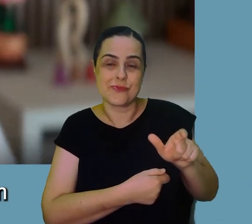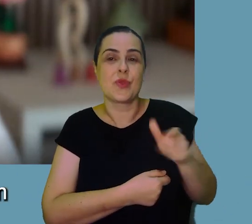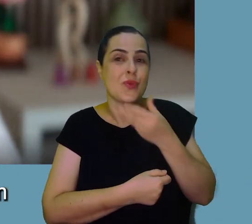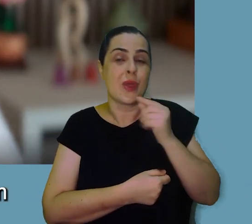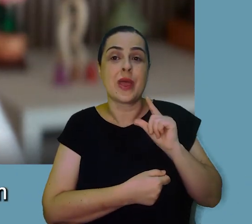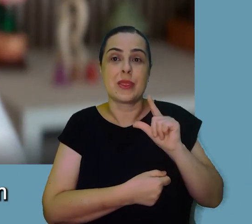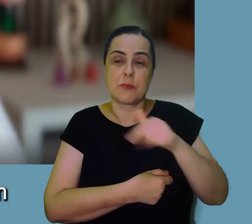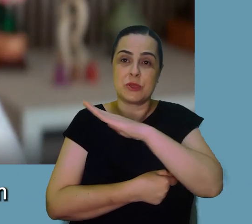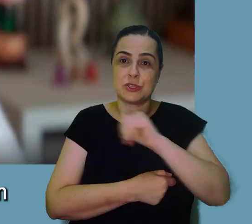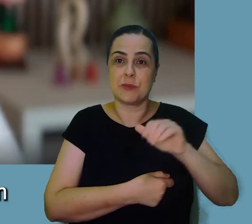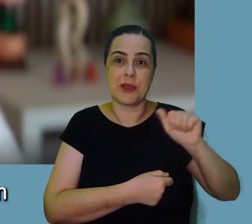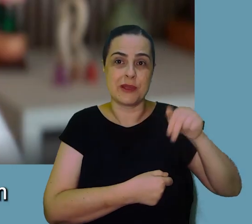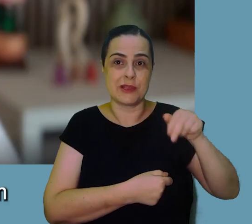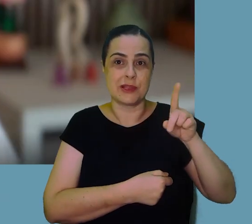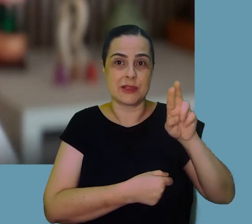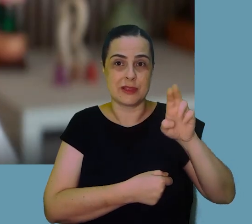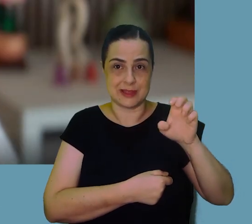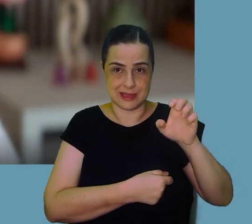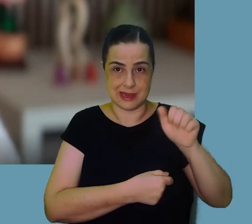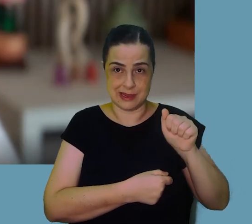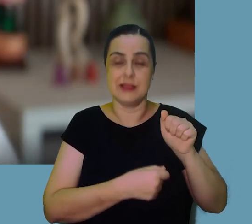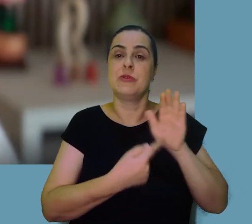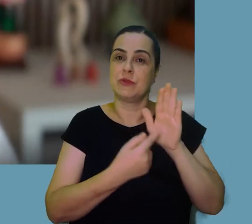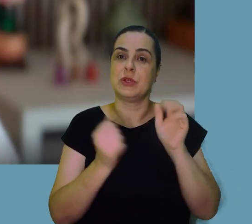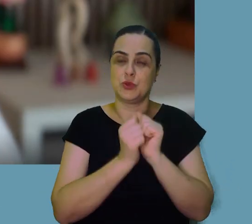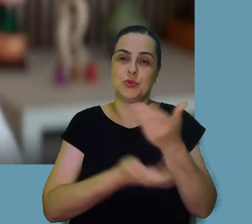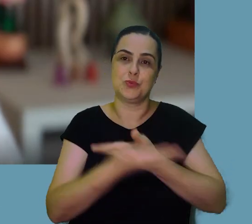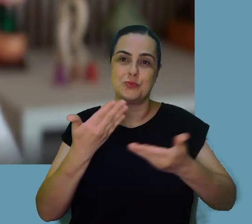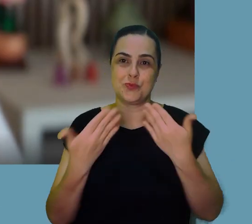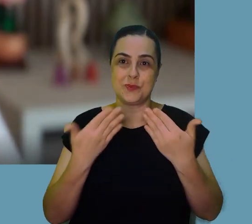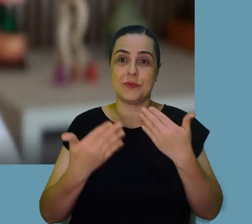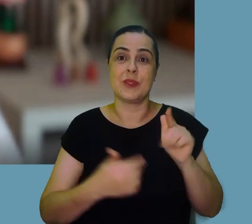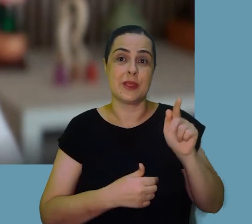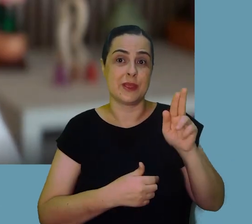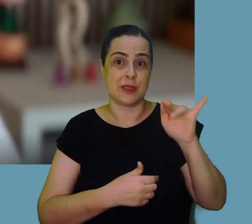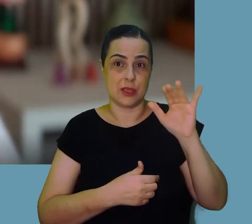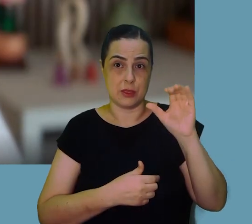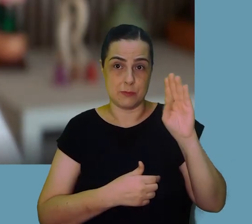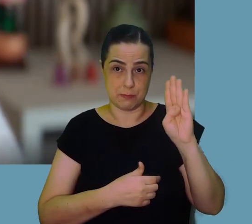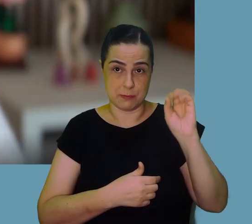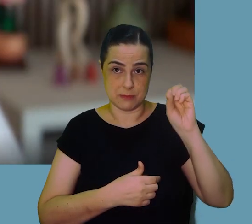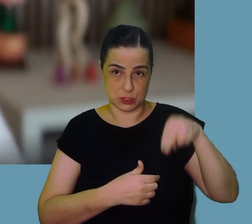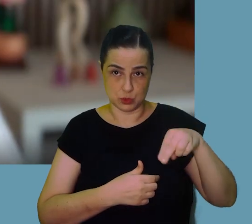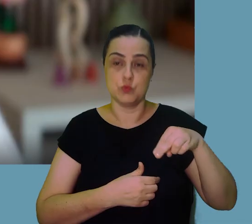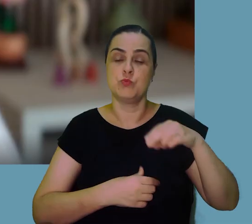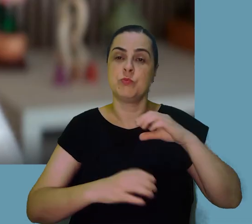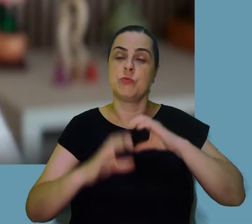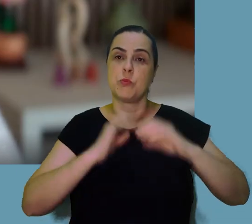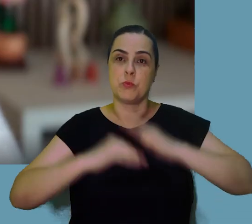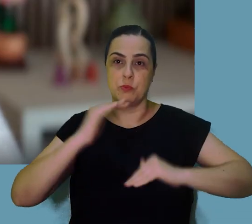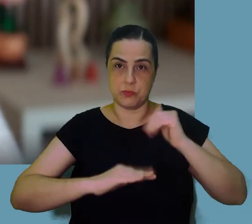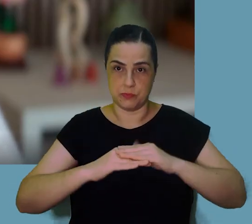a Andréia, minha sócia, se apresentar, que também vai conduzir aqui o papo comigo. Gibson Trindade é comunicólogo, mestre em